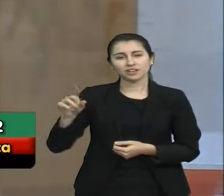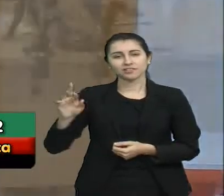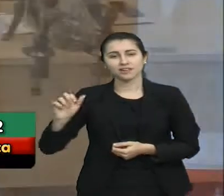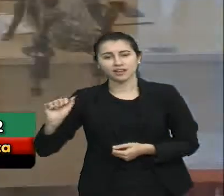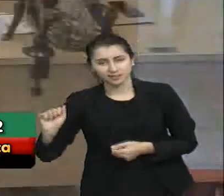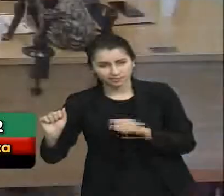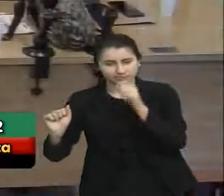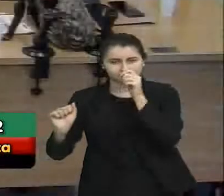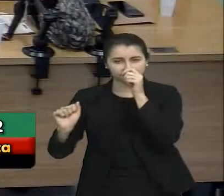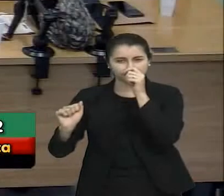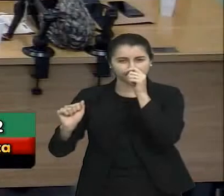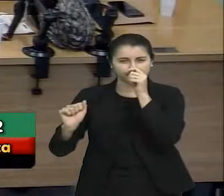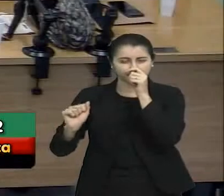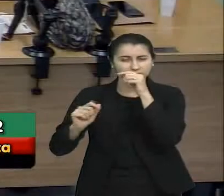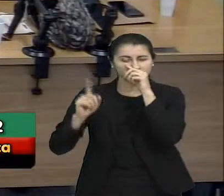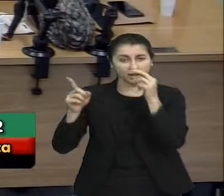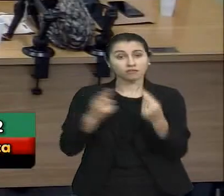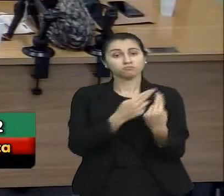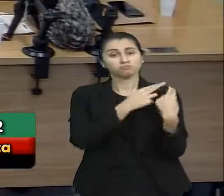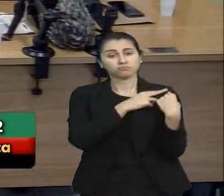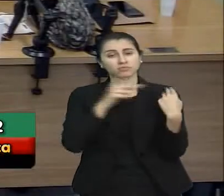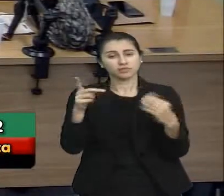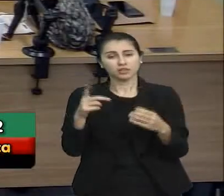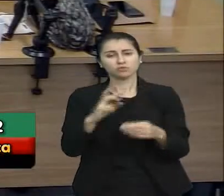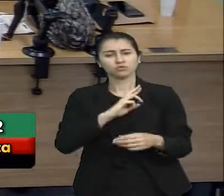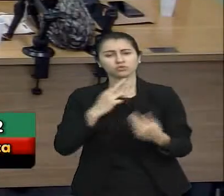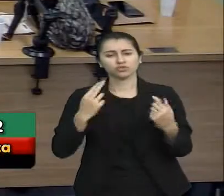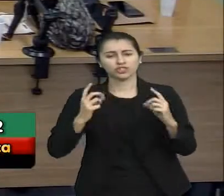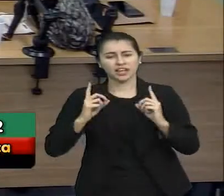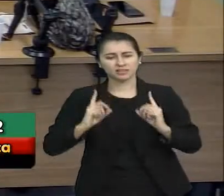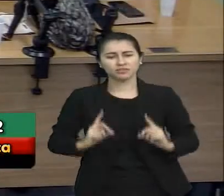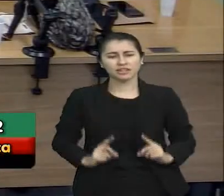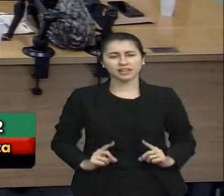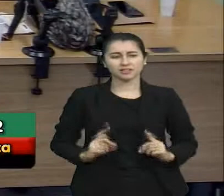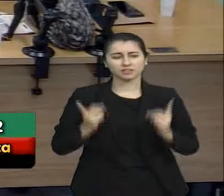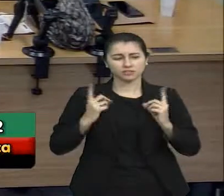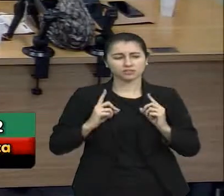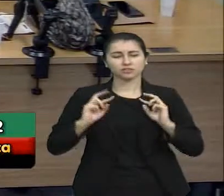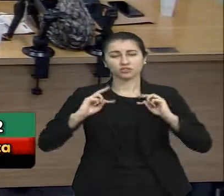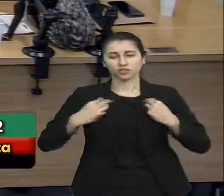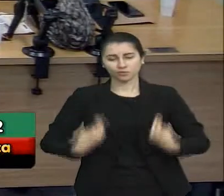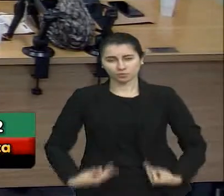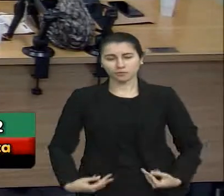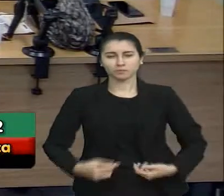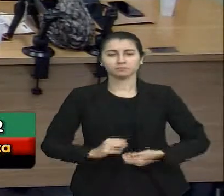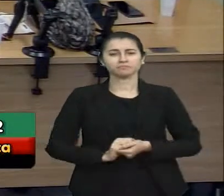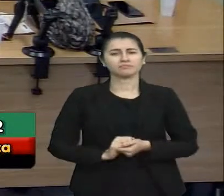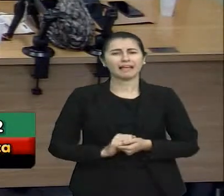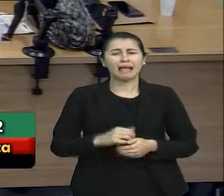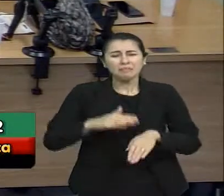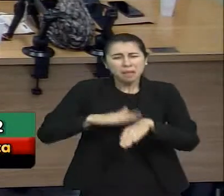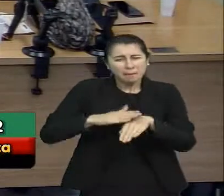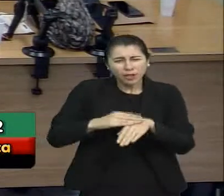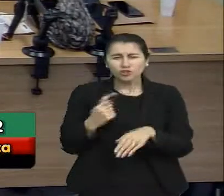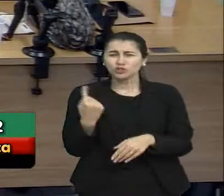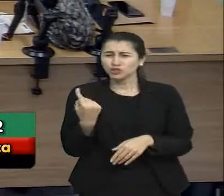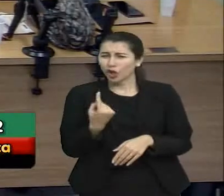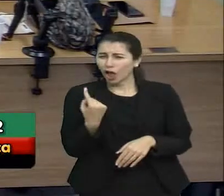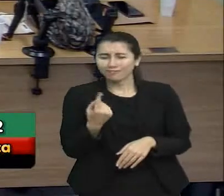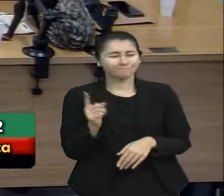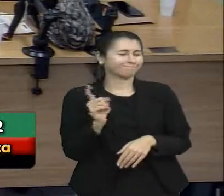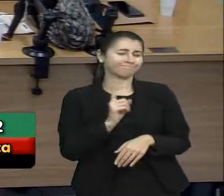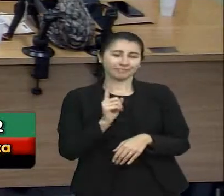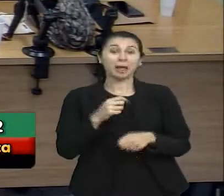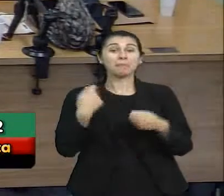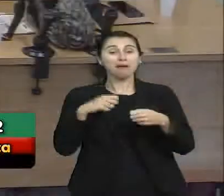gerente do Centro de Referência de Direitos Humanos, e a todo o gabinete, né? Ninguém faz nada sozinho, né? Sou porque somos,